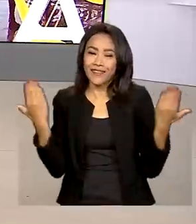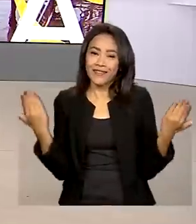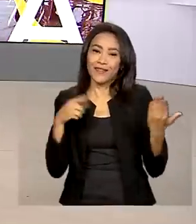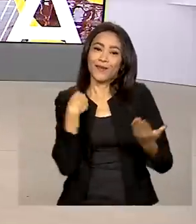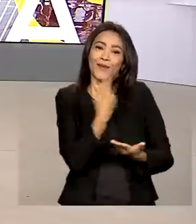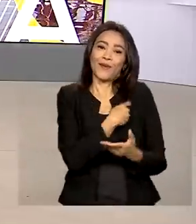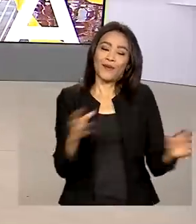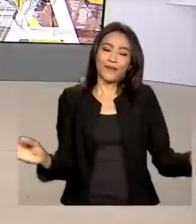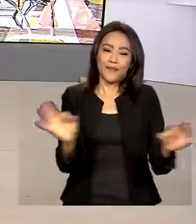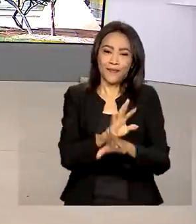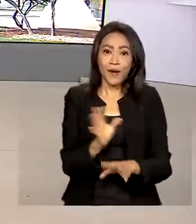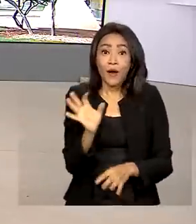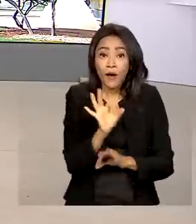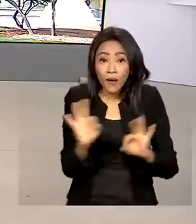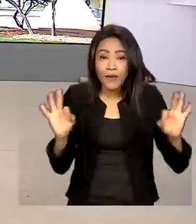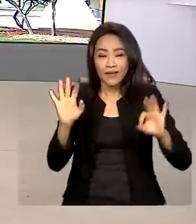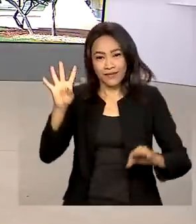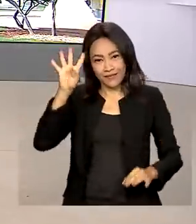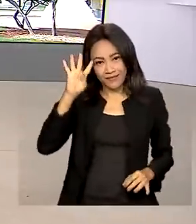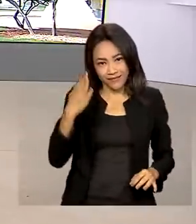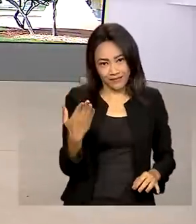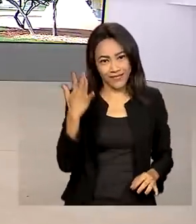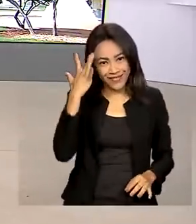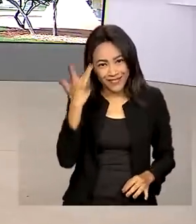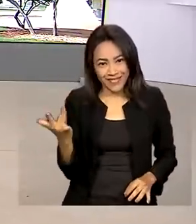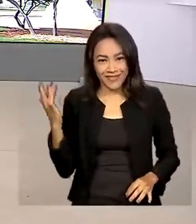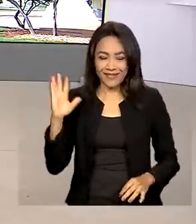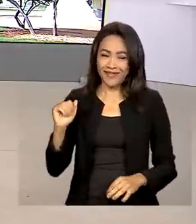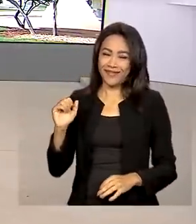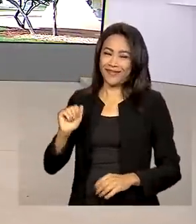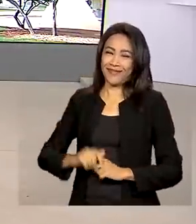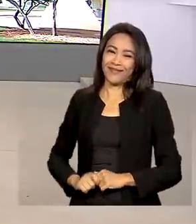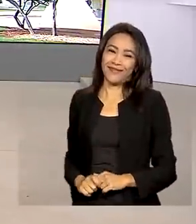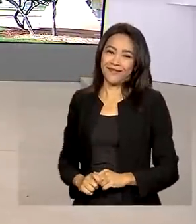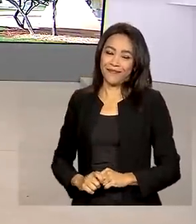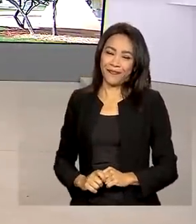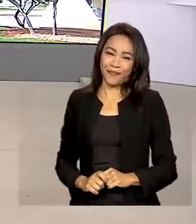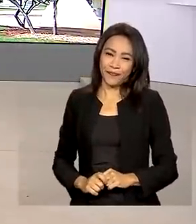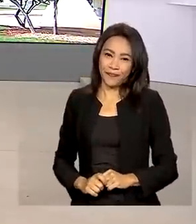isso, o Brasil em Dia fica por aqui. Uma ótima quarta-feira para você e até amanhã. Tchau, tchau.